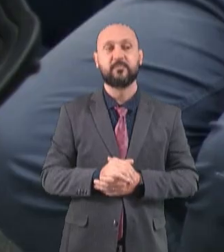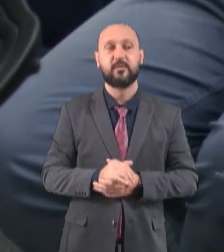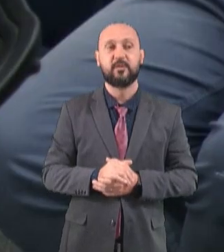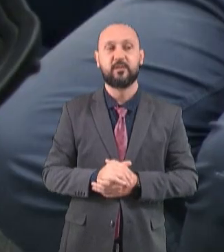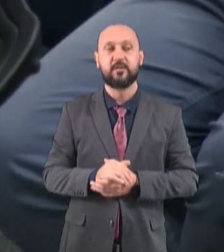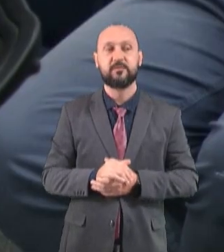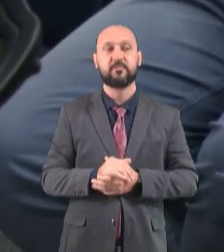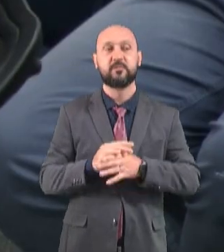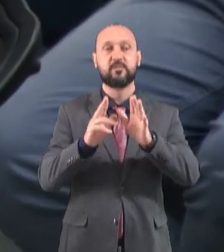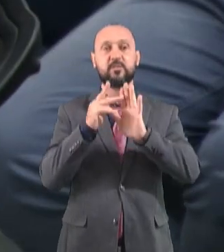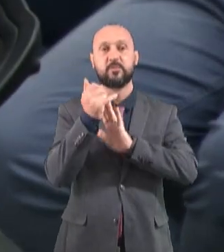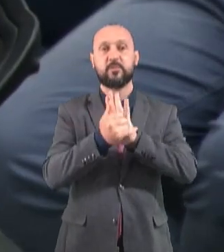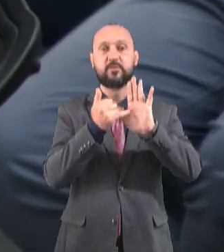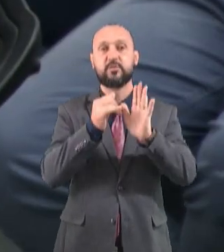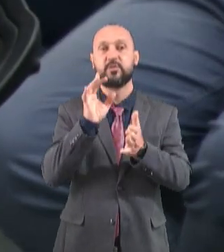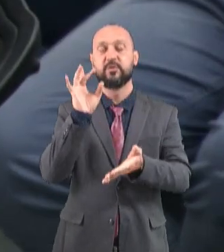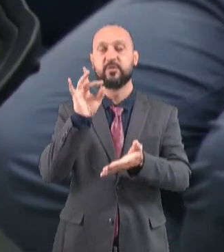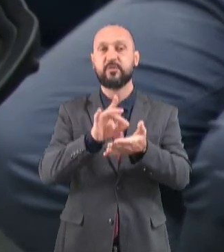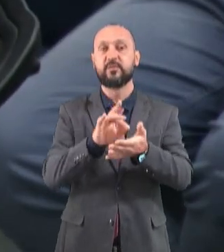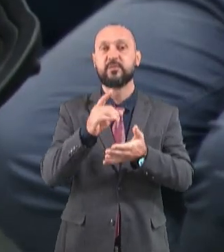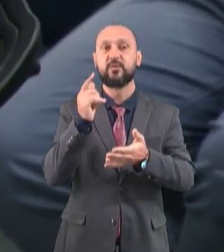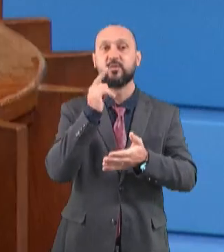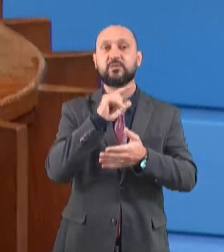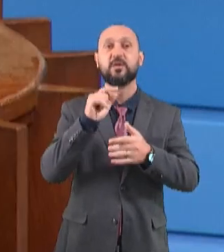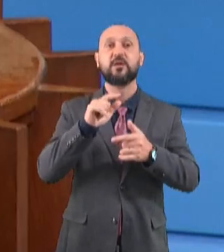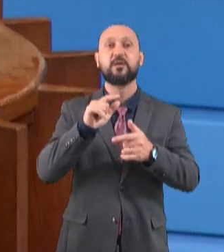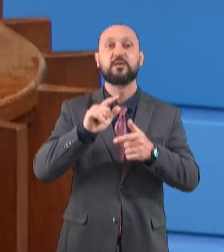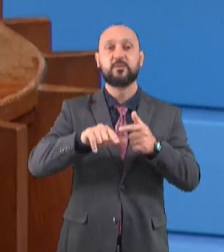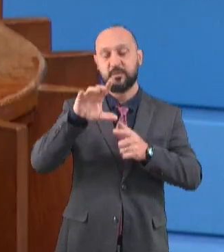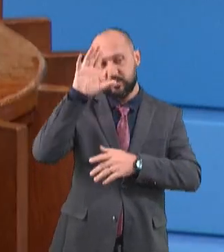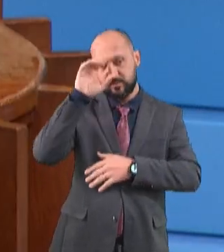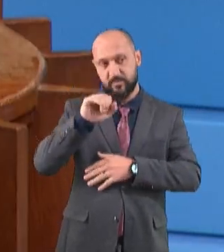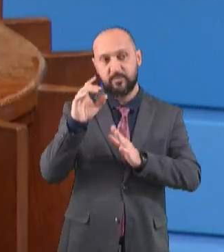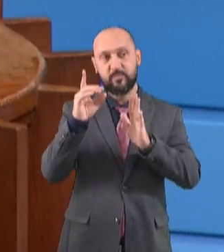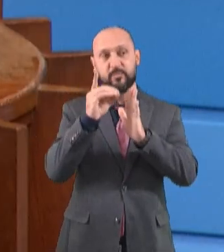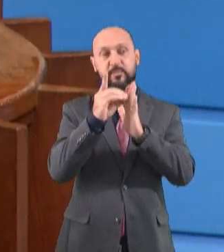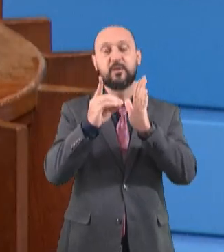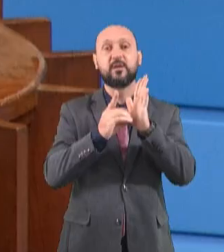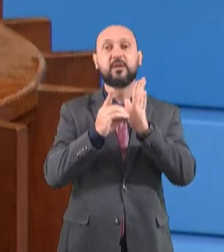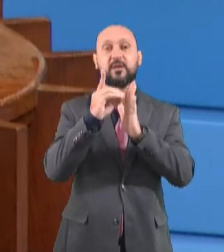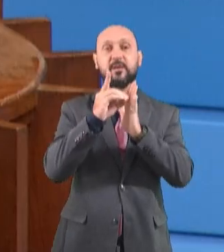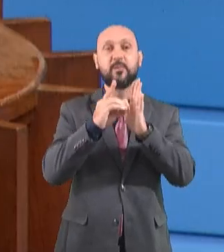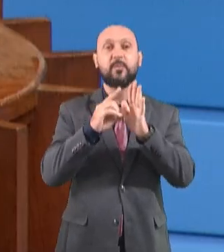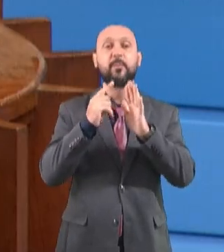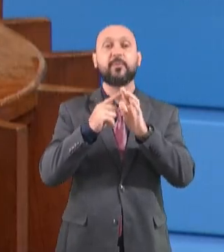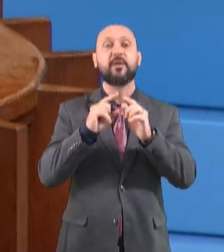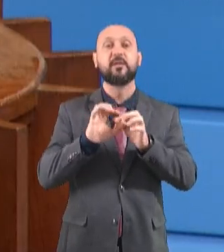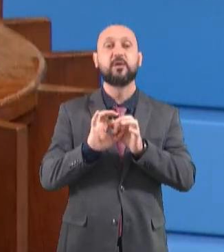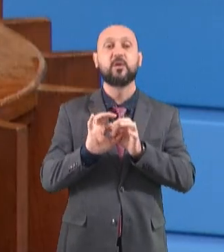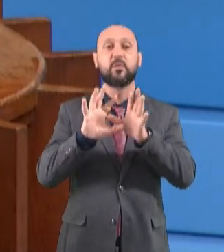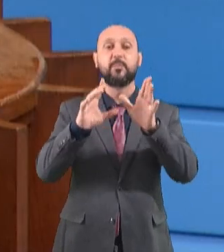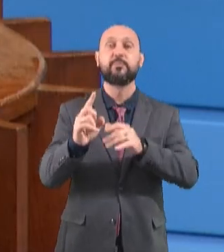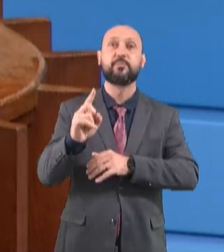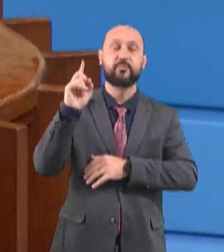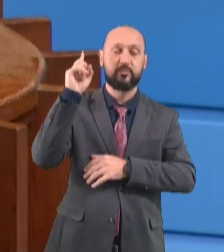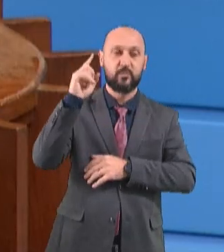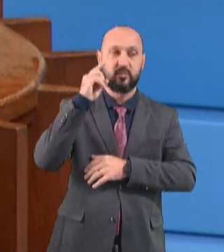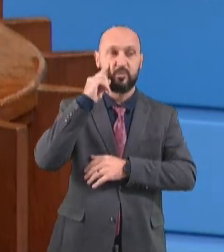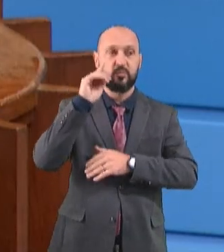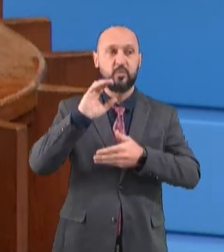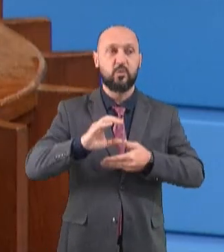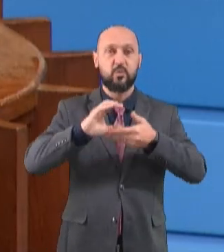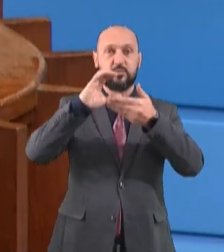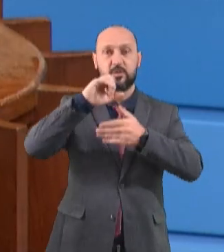Então, esse é um projeto que, na verdade, poderia ser resolvido através de um decreto, porque já há uma autorização do